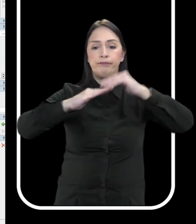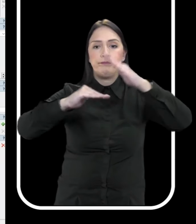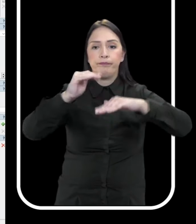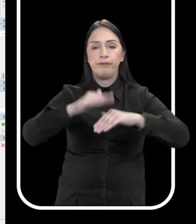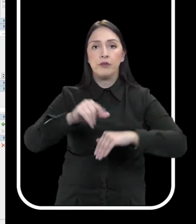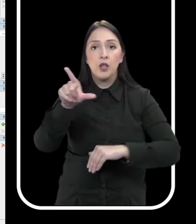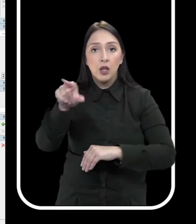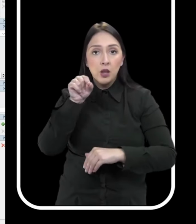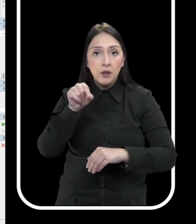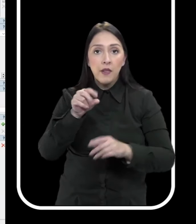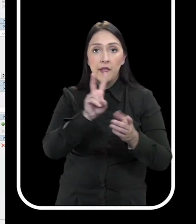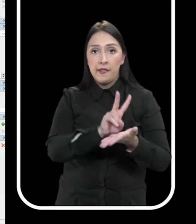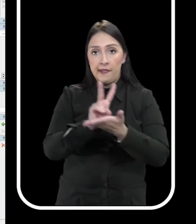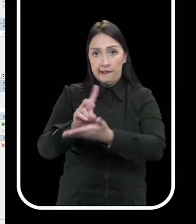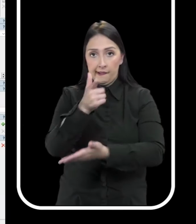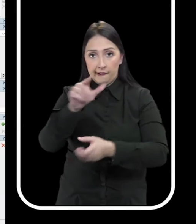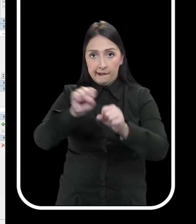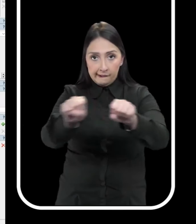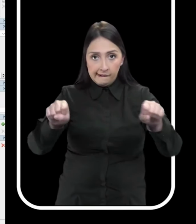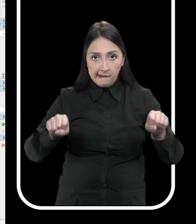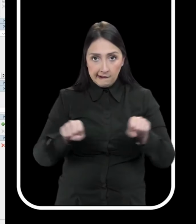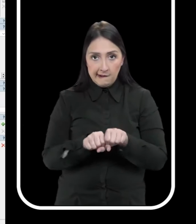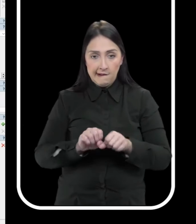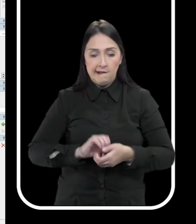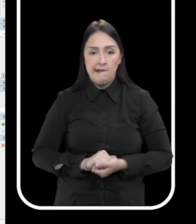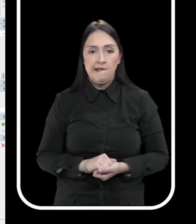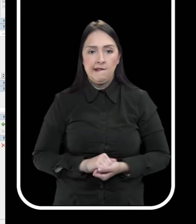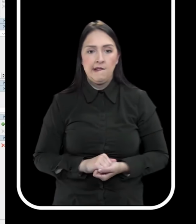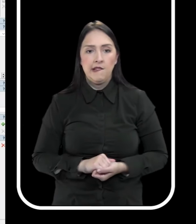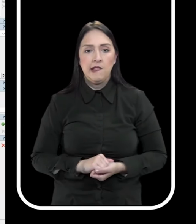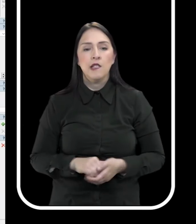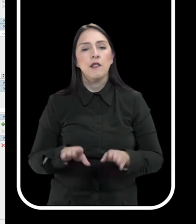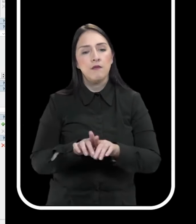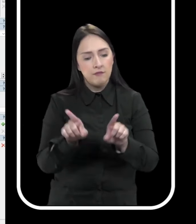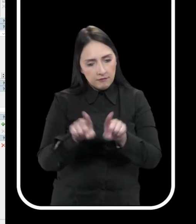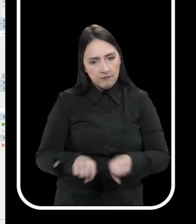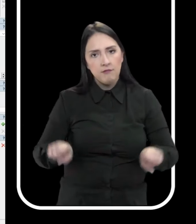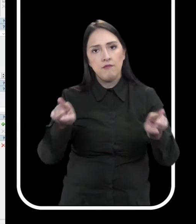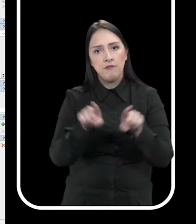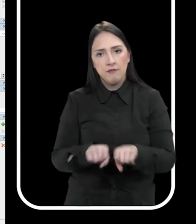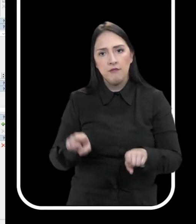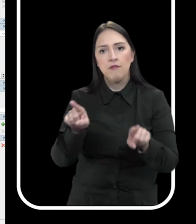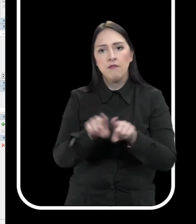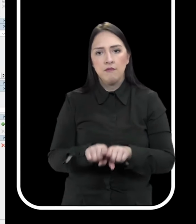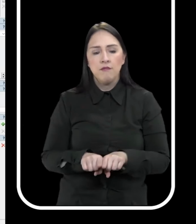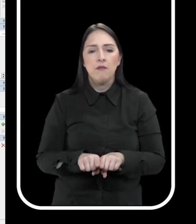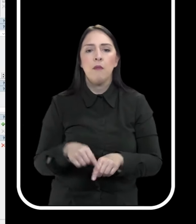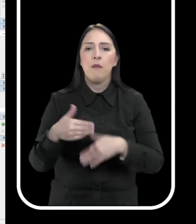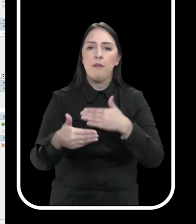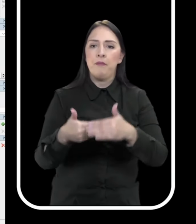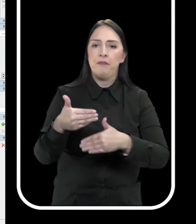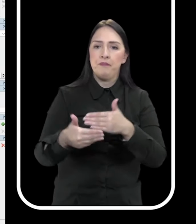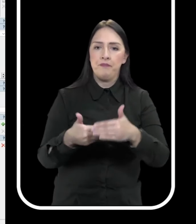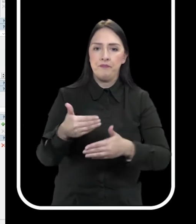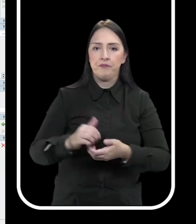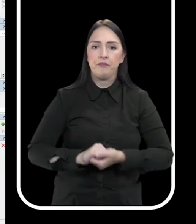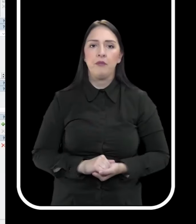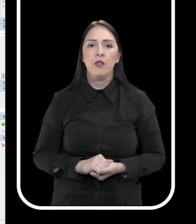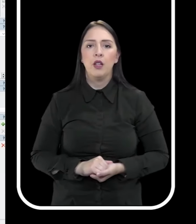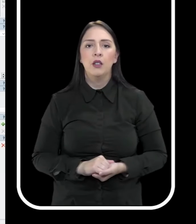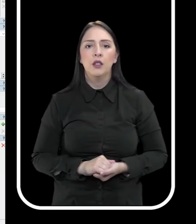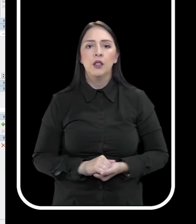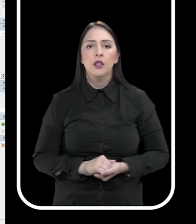a empilhadeira é chamada para fazer a entrega para o outro setor da fábrica. E assim, sucessivamente, vai andando o nosso